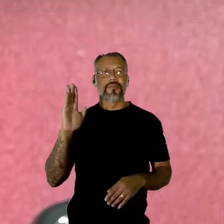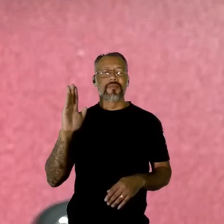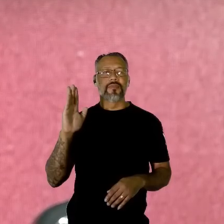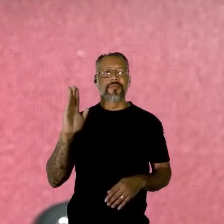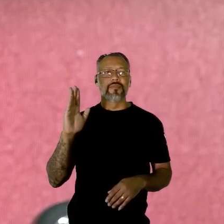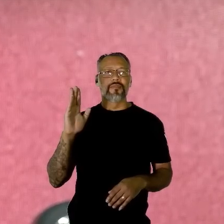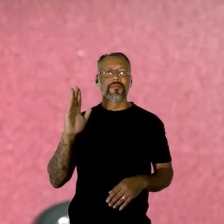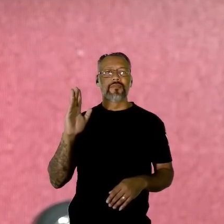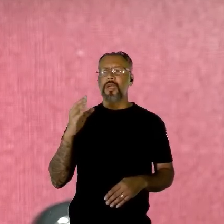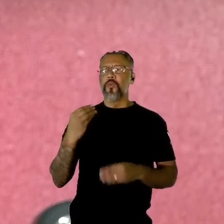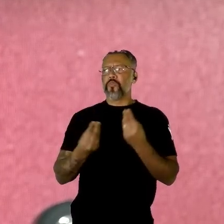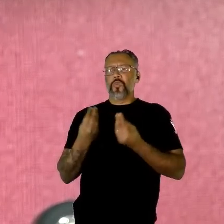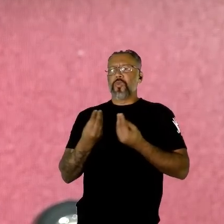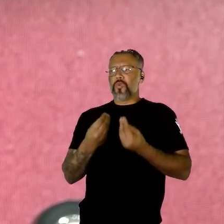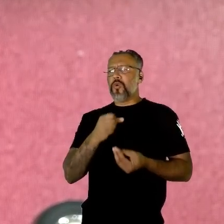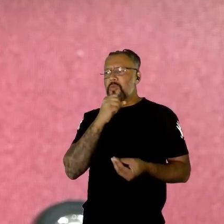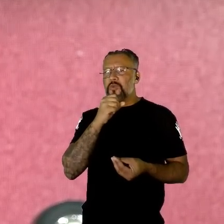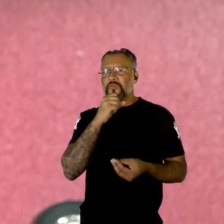sonho